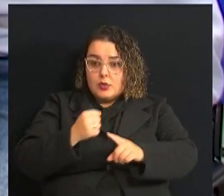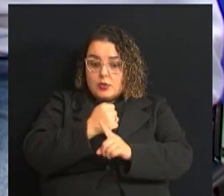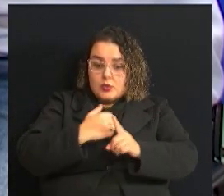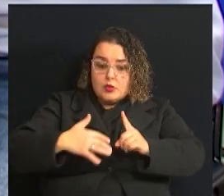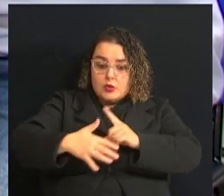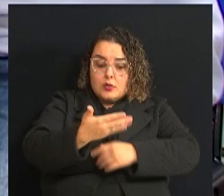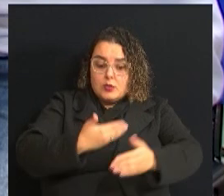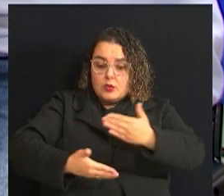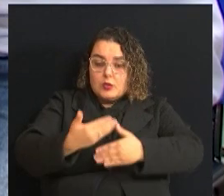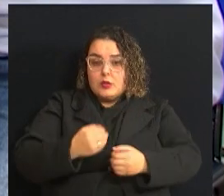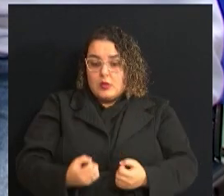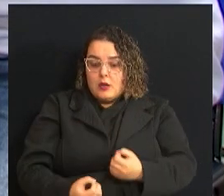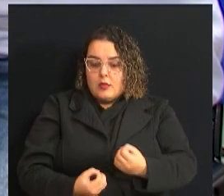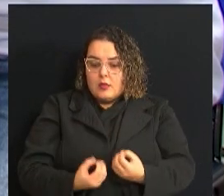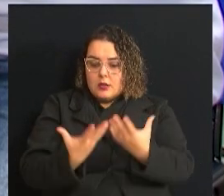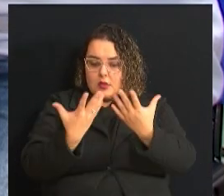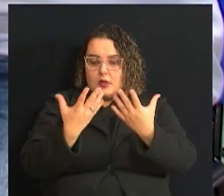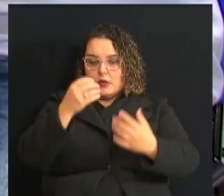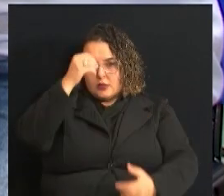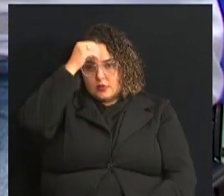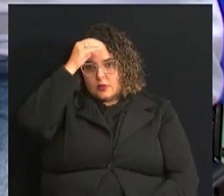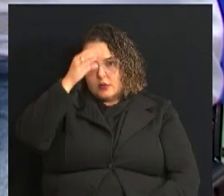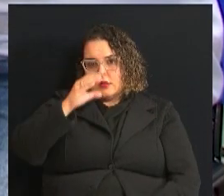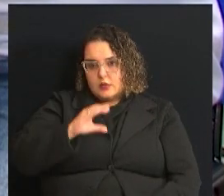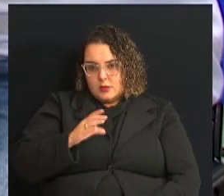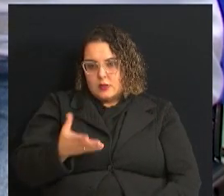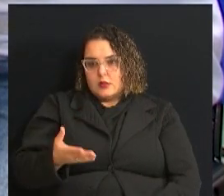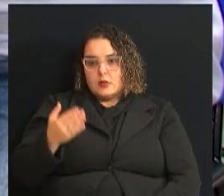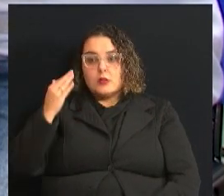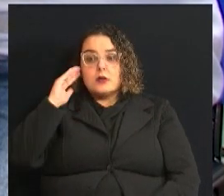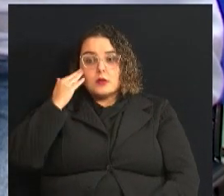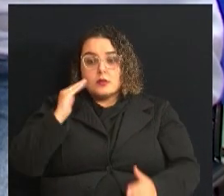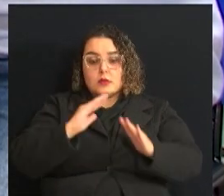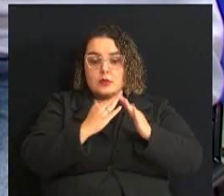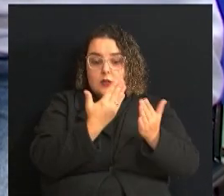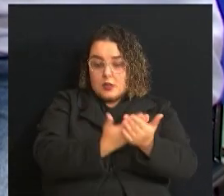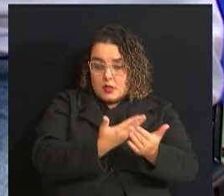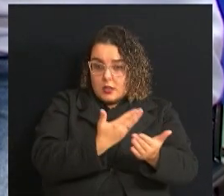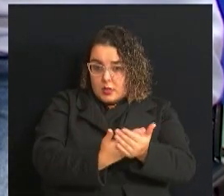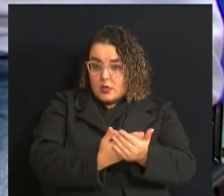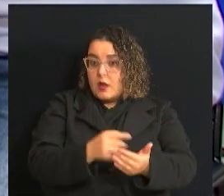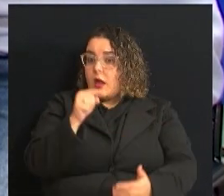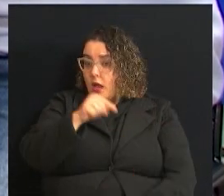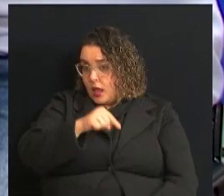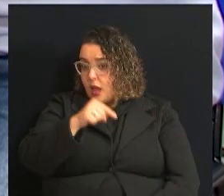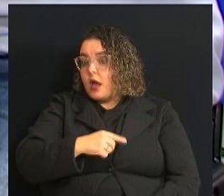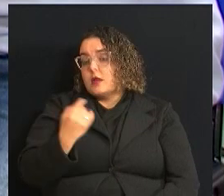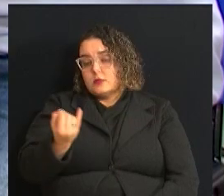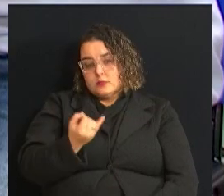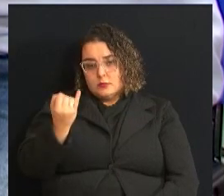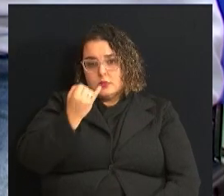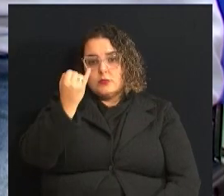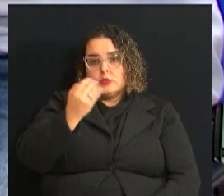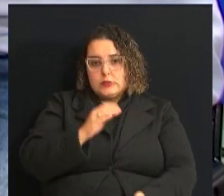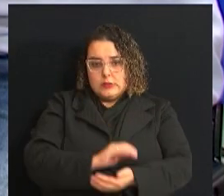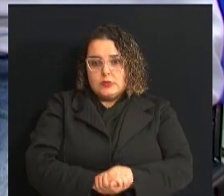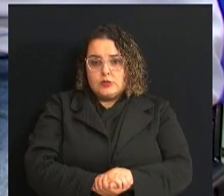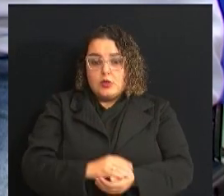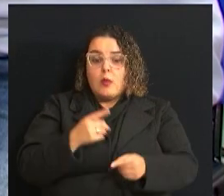para a cidadania, a gente entende que a instituição escolar ela é uma instituição muito importante, né,